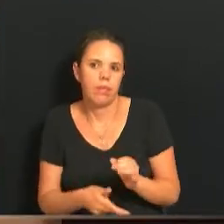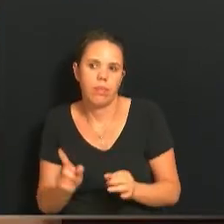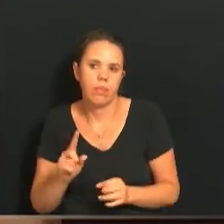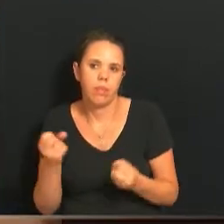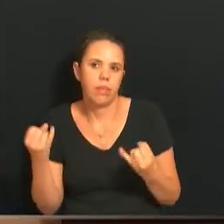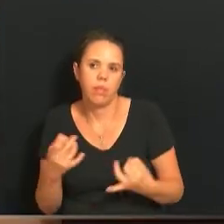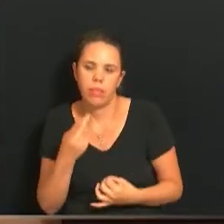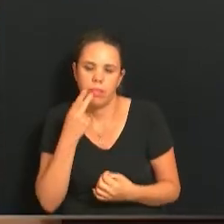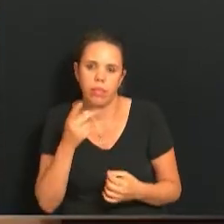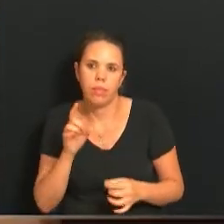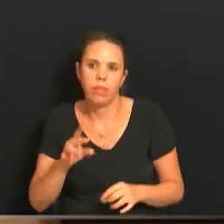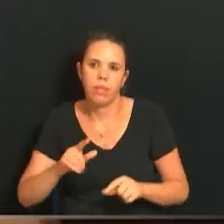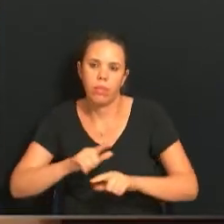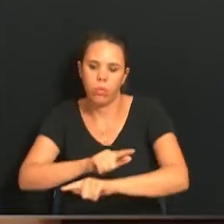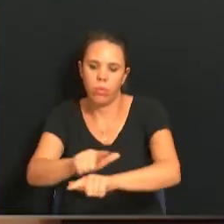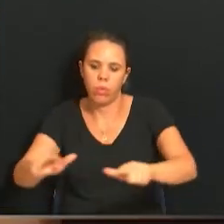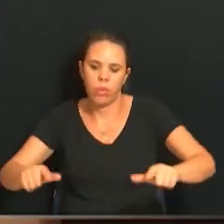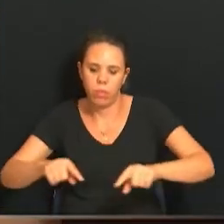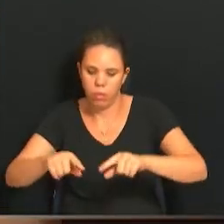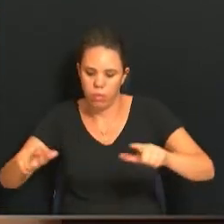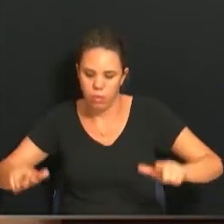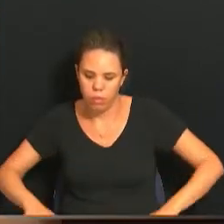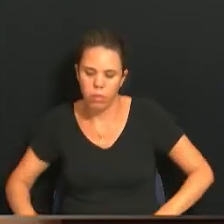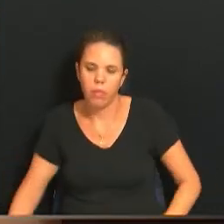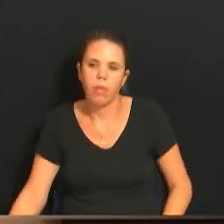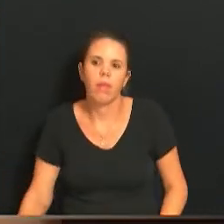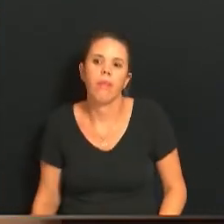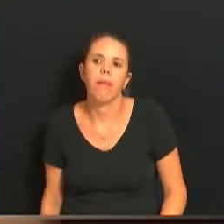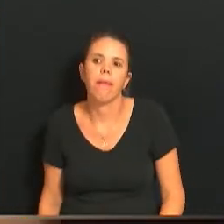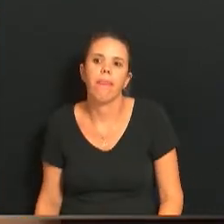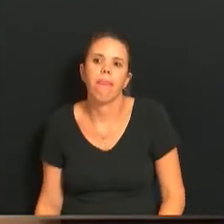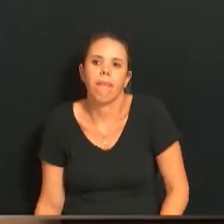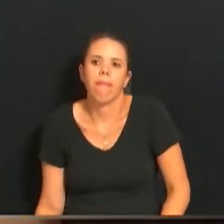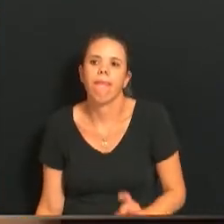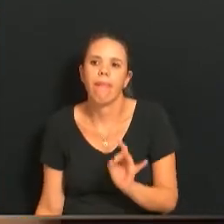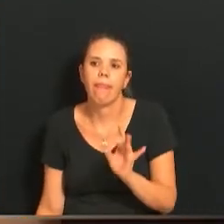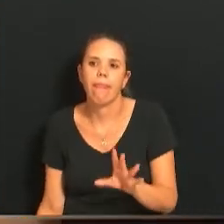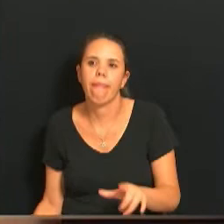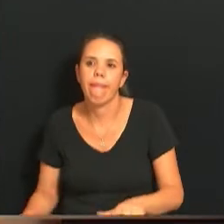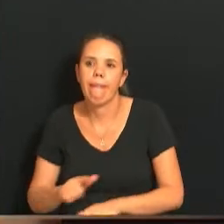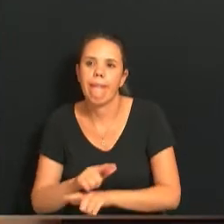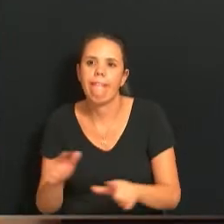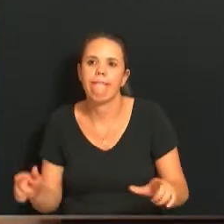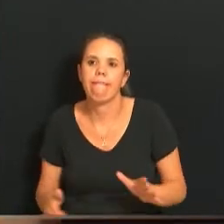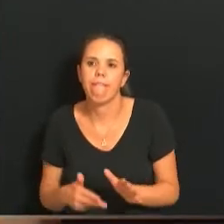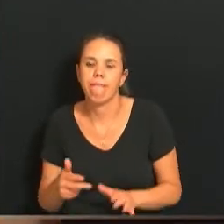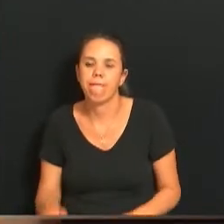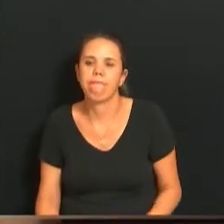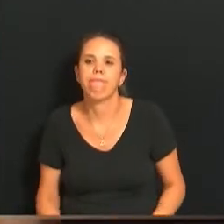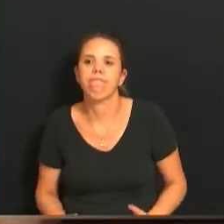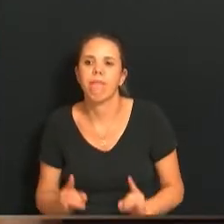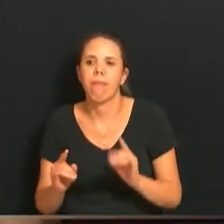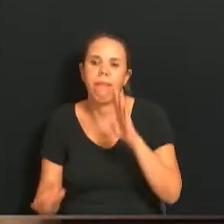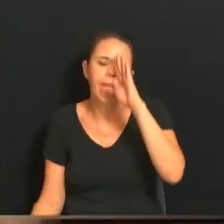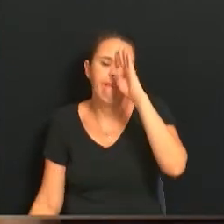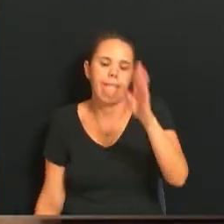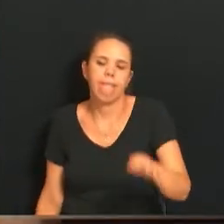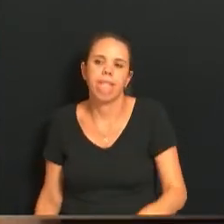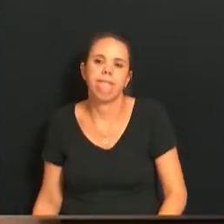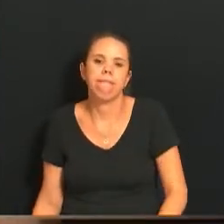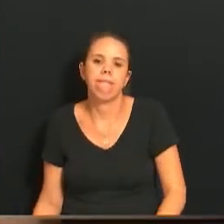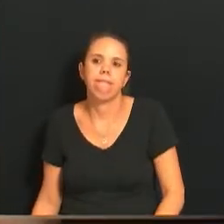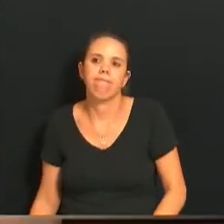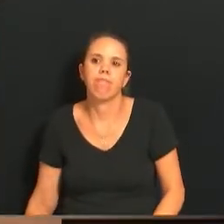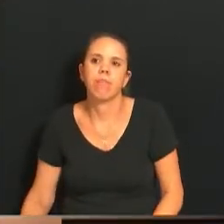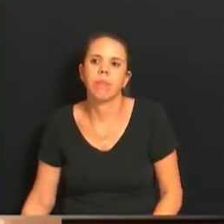que apenas, ou seja, ou que é só apenas a área ali da estação, o prédio principal da estação. Está falando